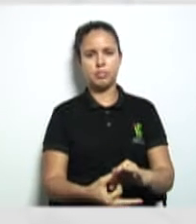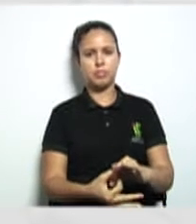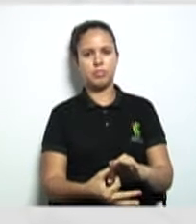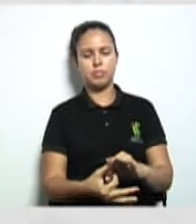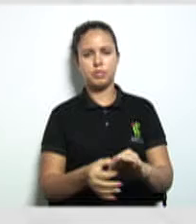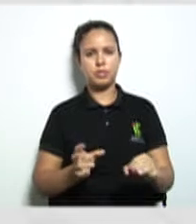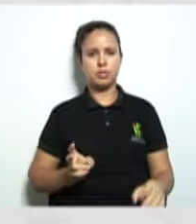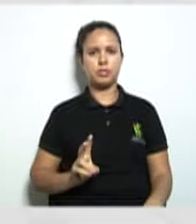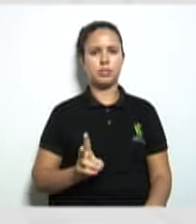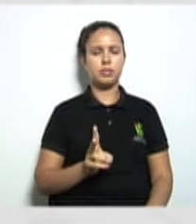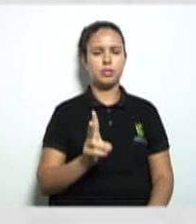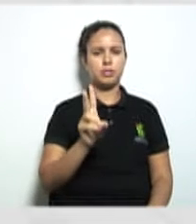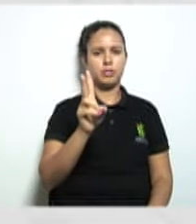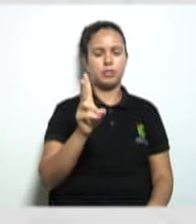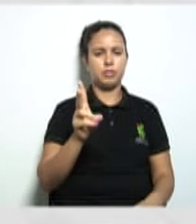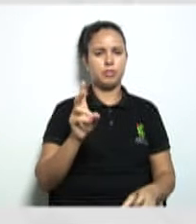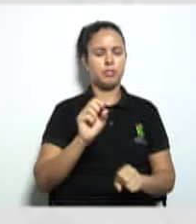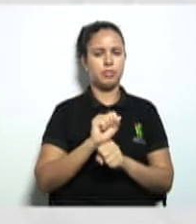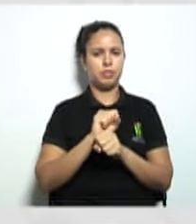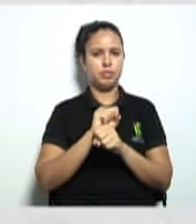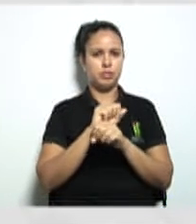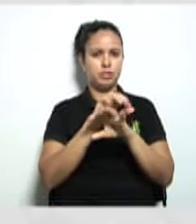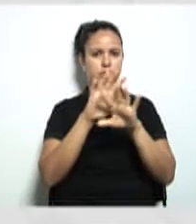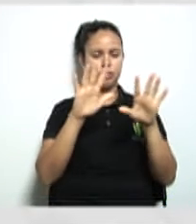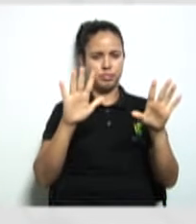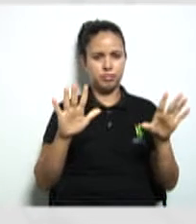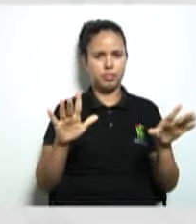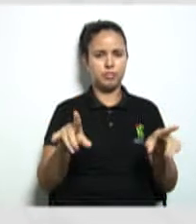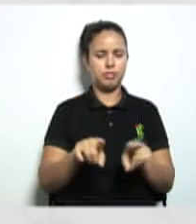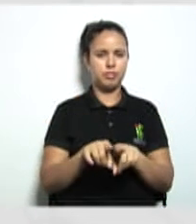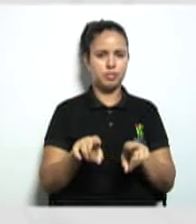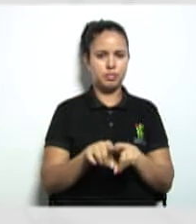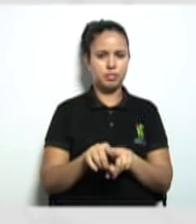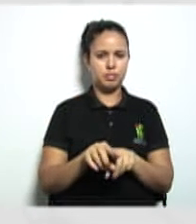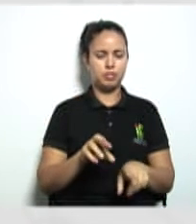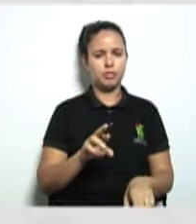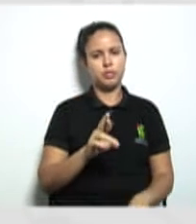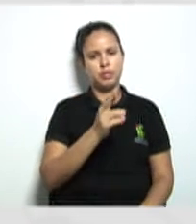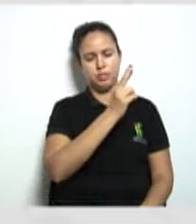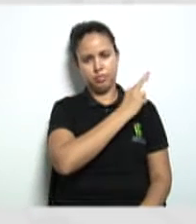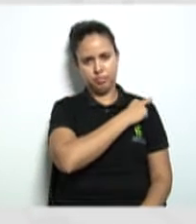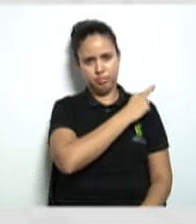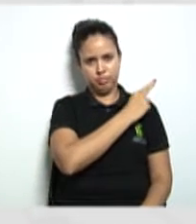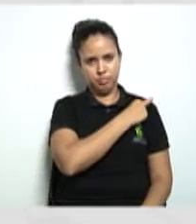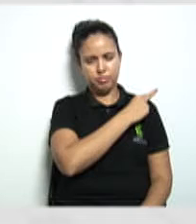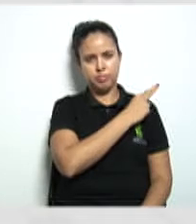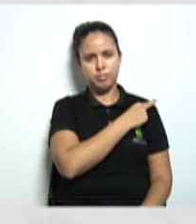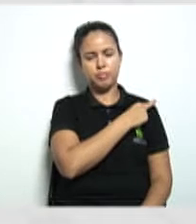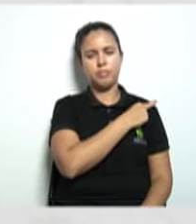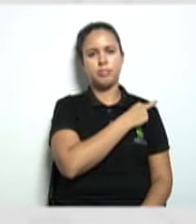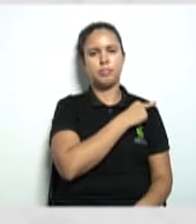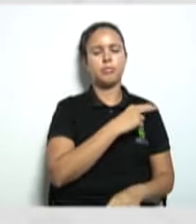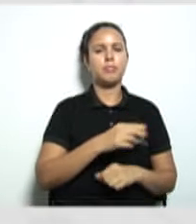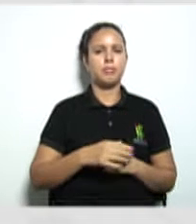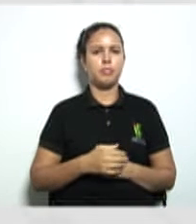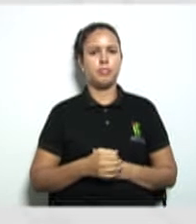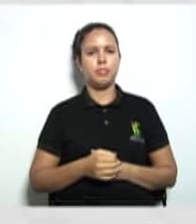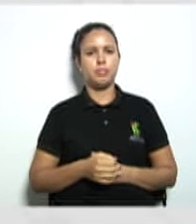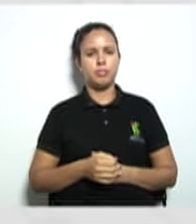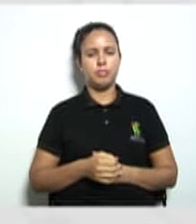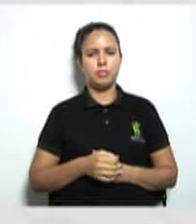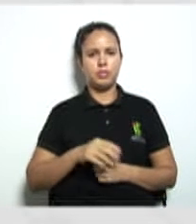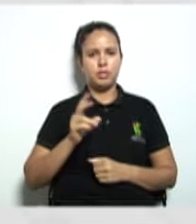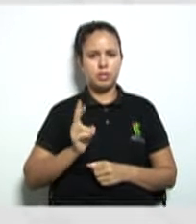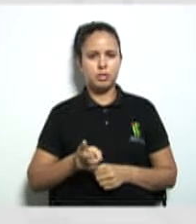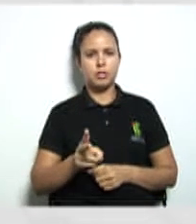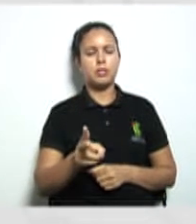os valores da transparência e da responsabilidade. retomando aqui, não é isso?